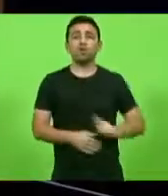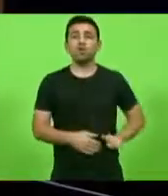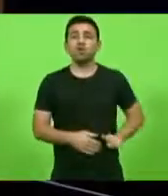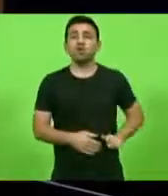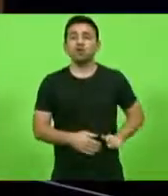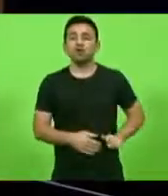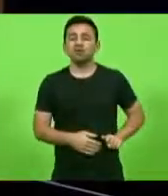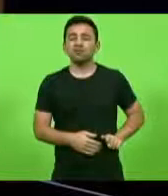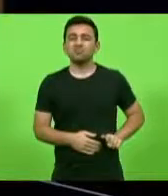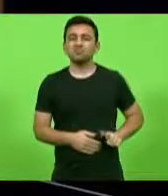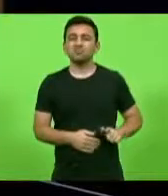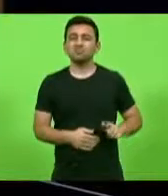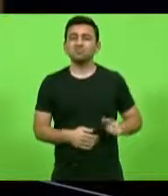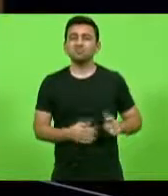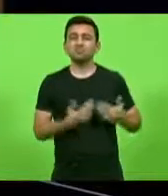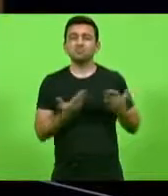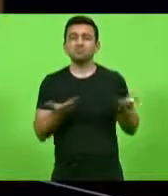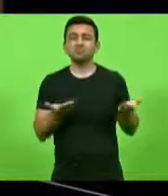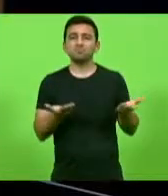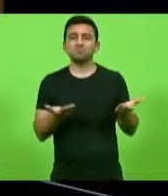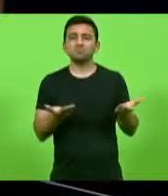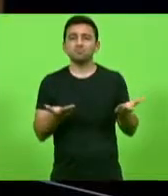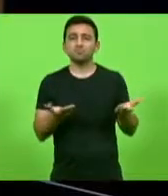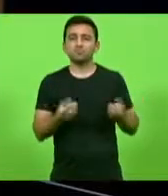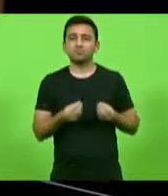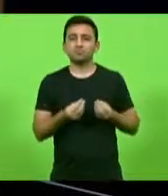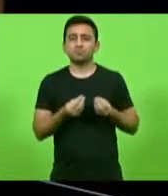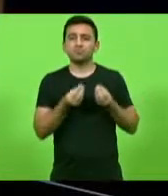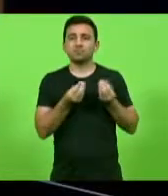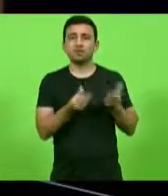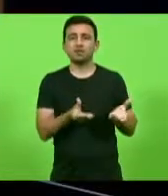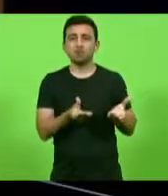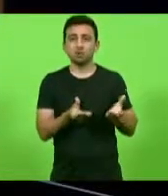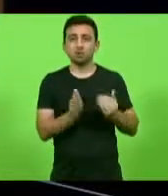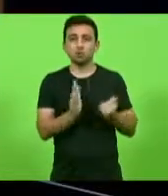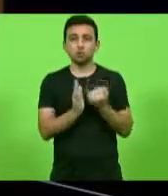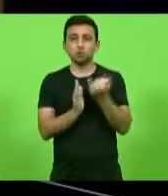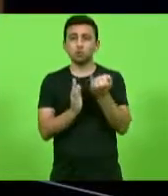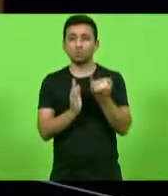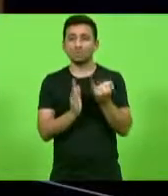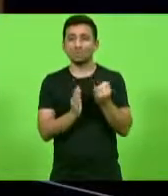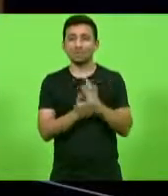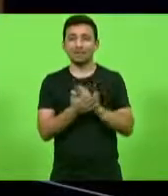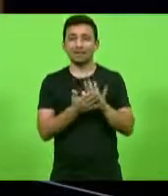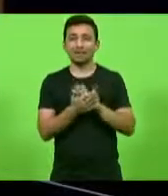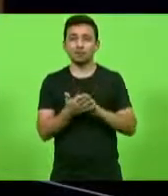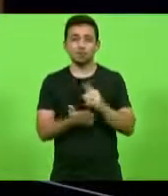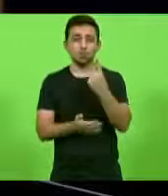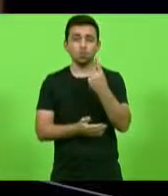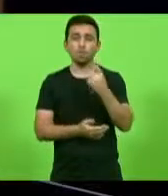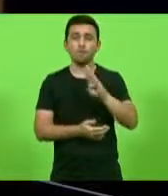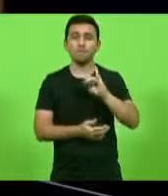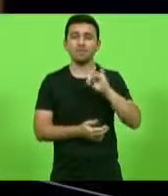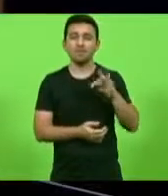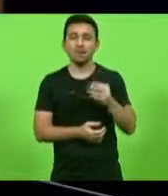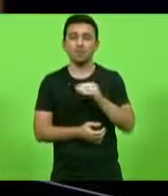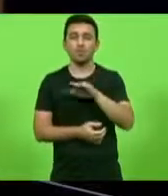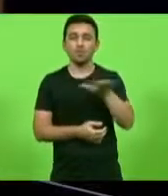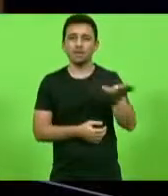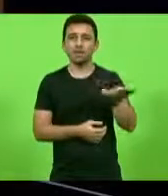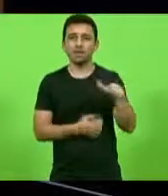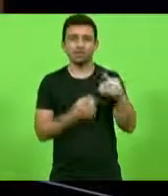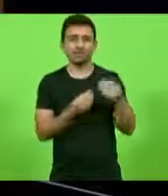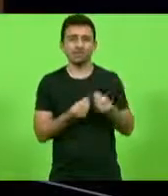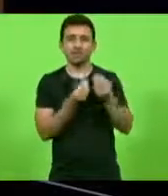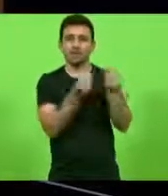nem o valor dos juros para arcar o 1,5 bilhão para o empreendedor.